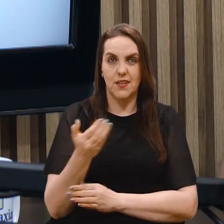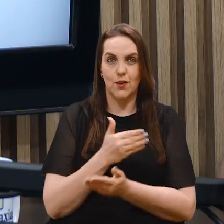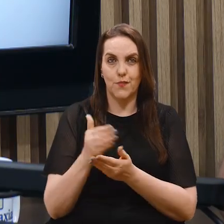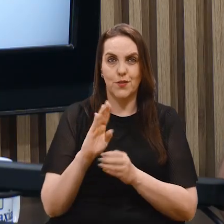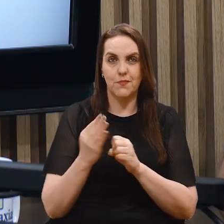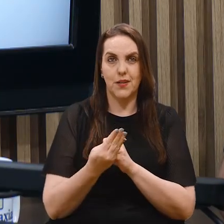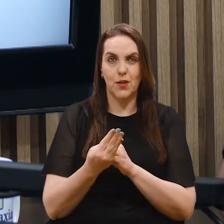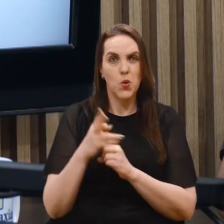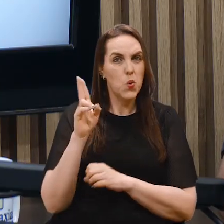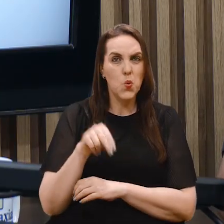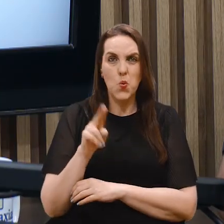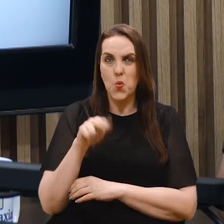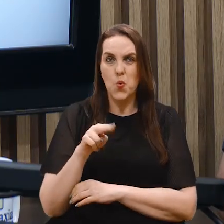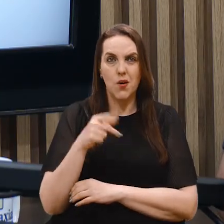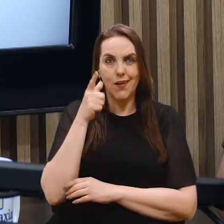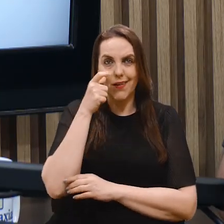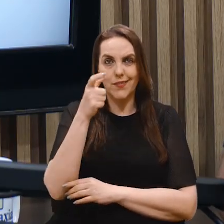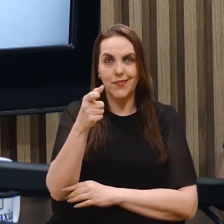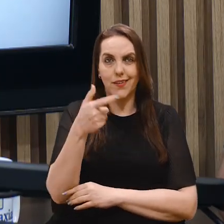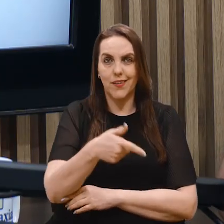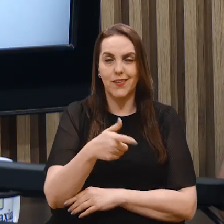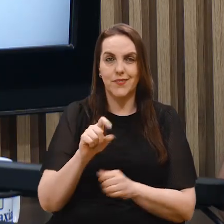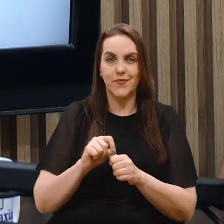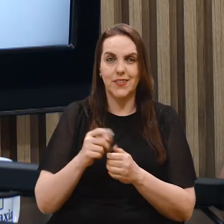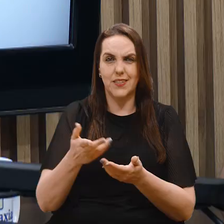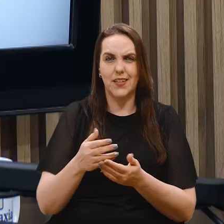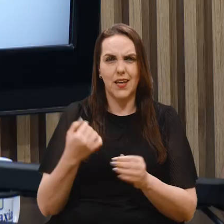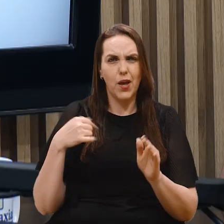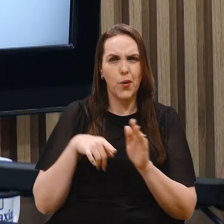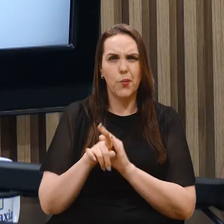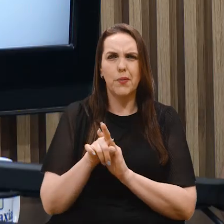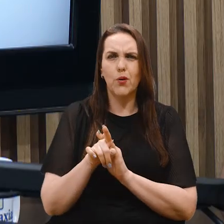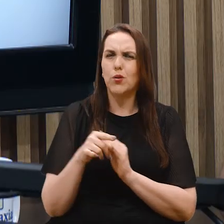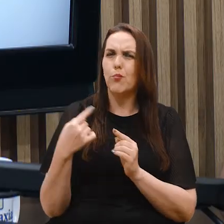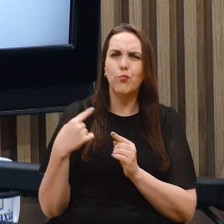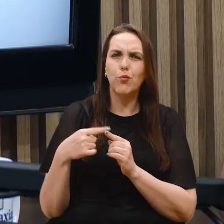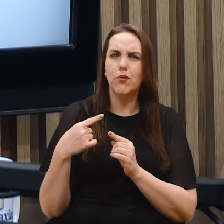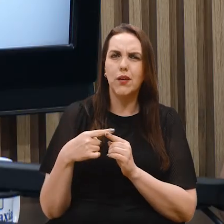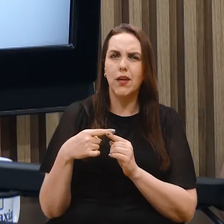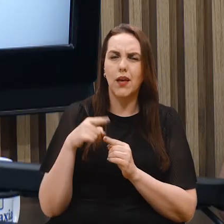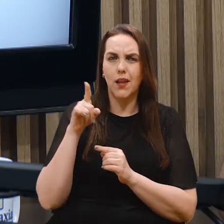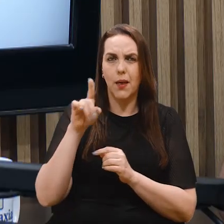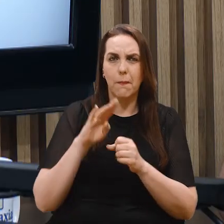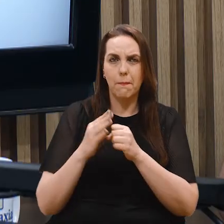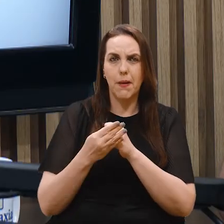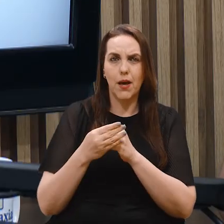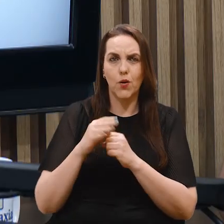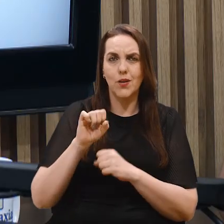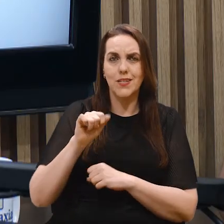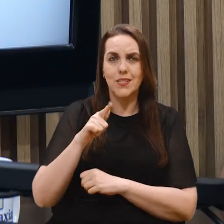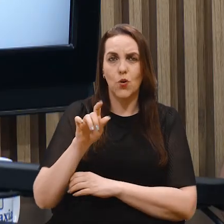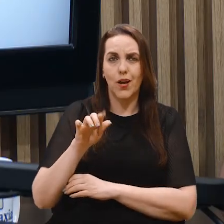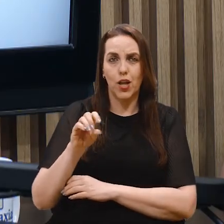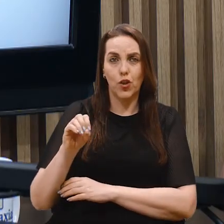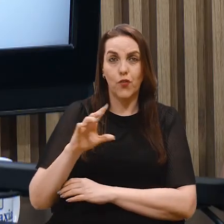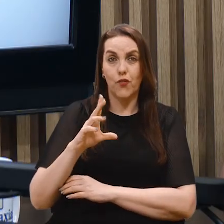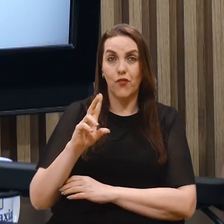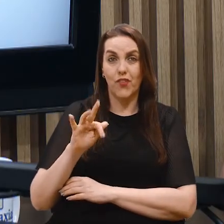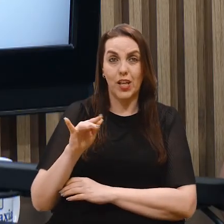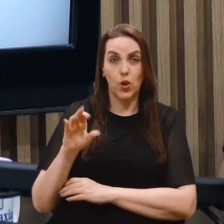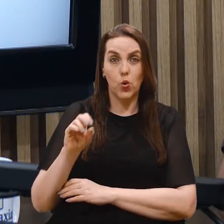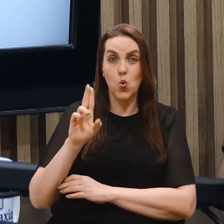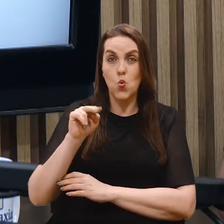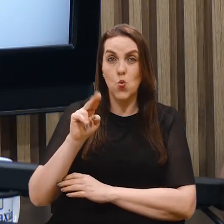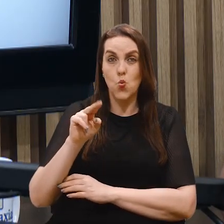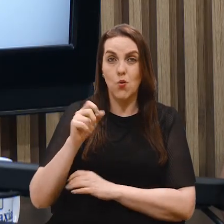Será que nunca houve interesse? E eu pergunto por que o Salgado Filho é um dos únicos bairros em Caxias que não tem uma área